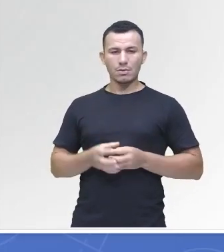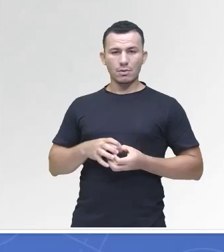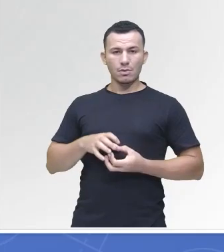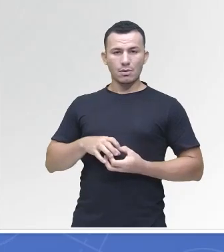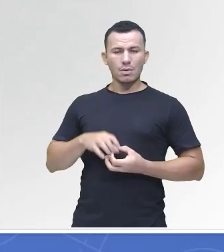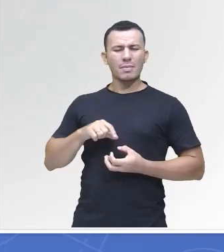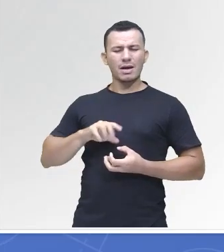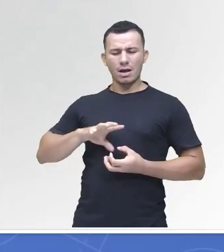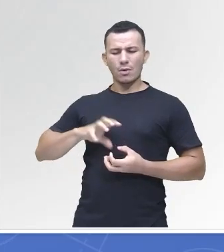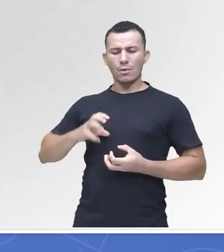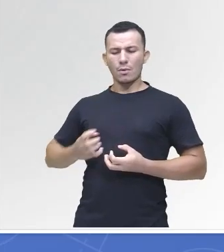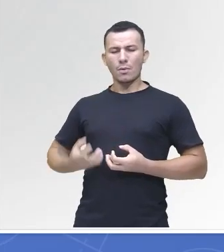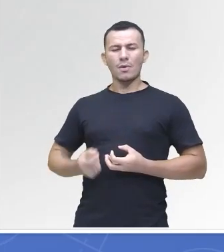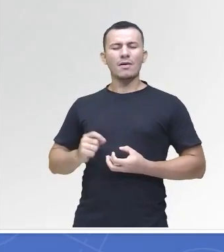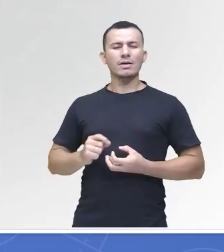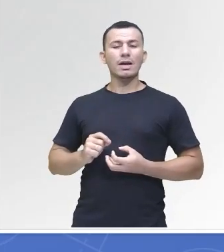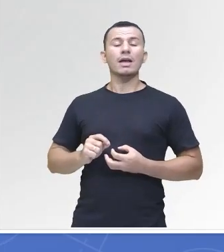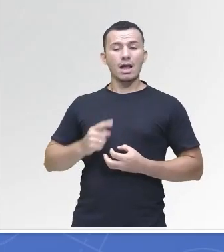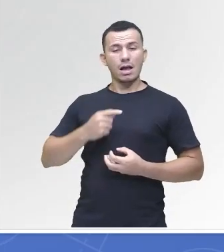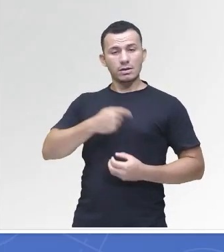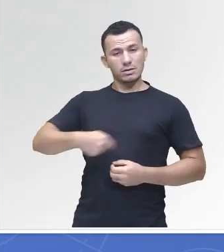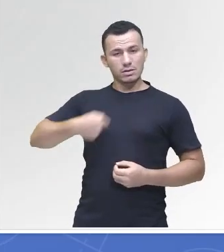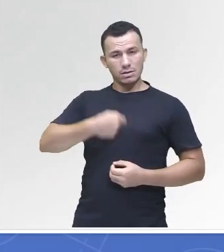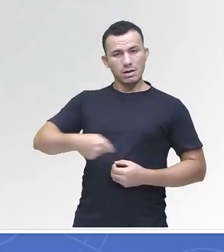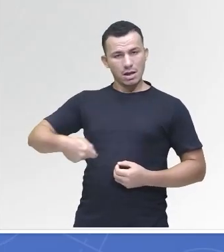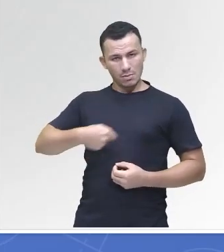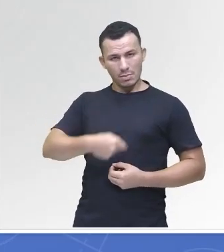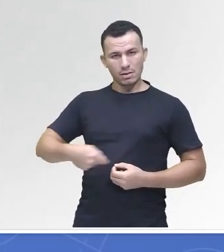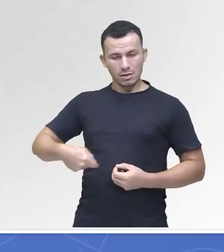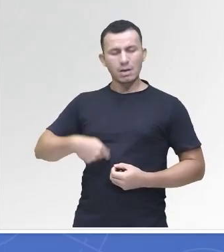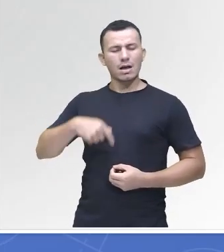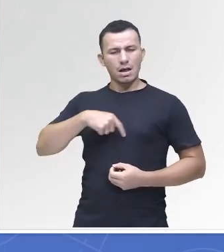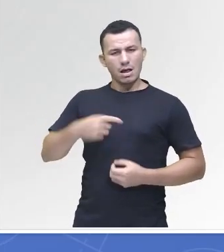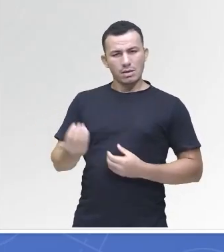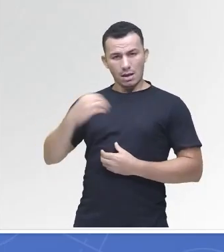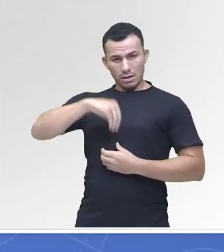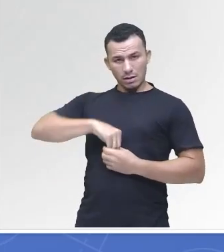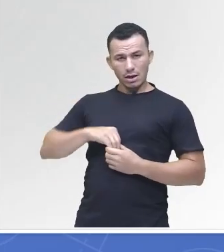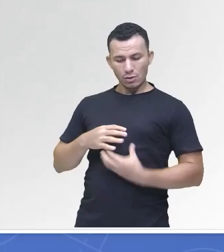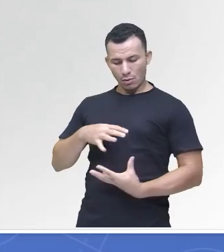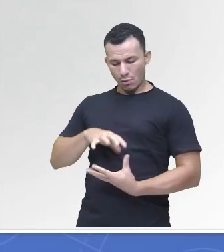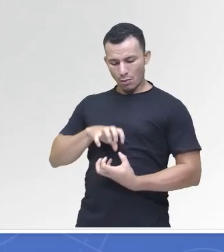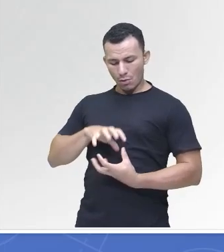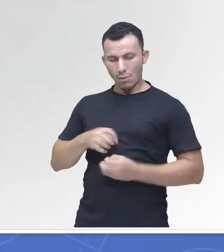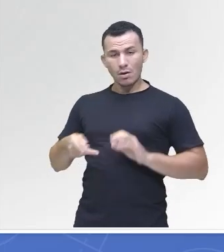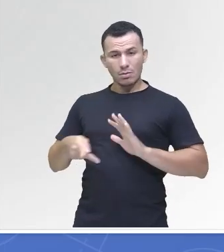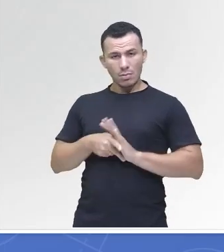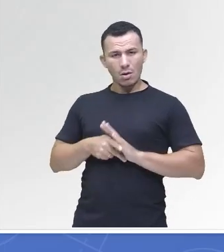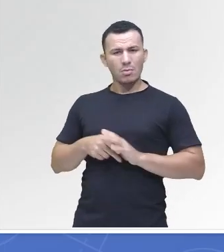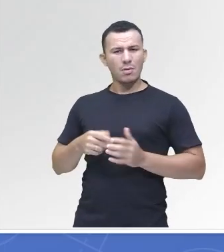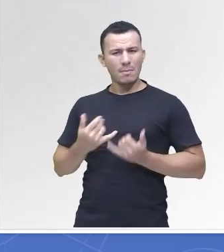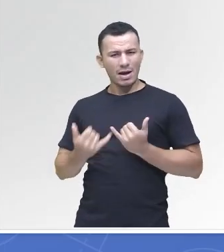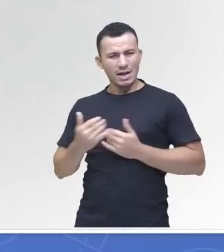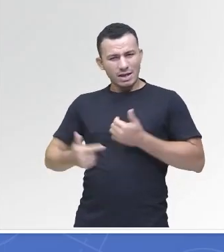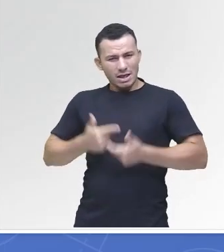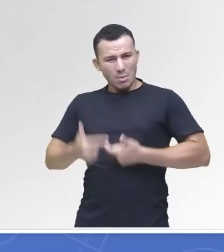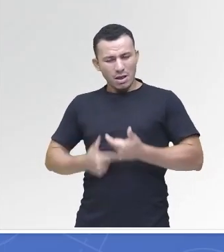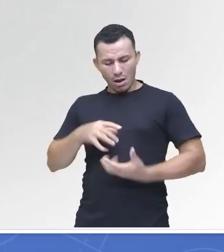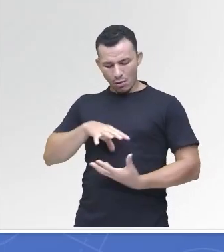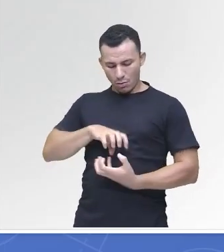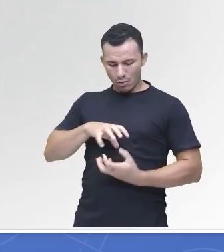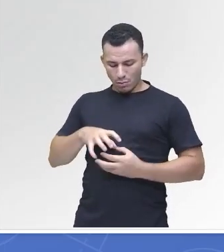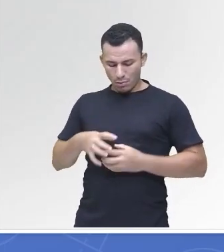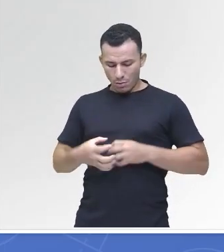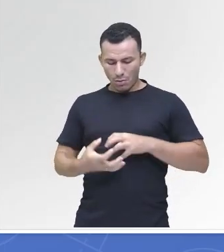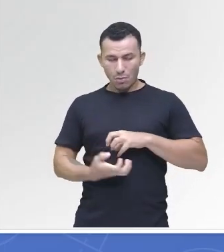vai capturar? O sistema circulatório, né? Tem os capilares ali que conseguem absorver esses nutrientes e o que ele vai fazer? O